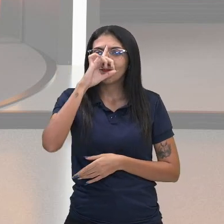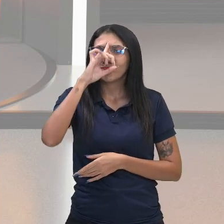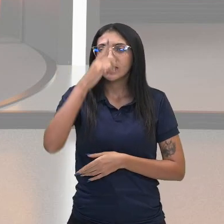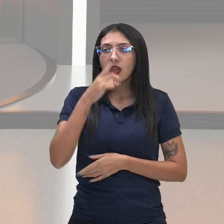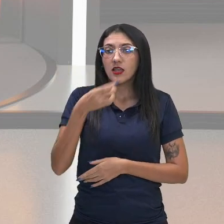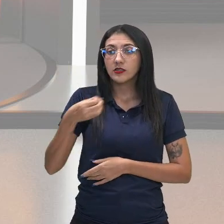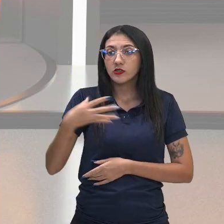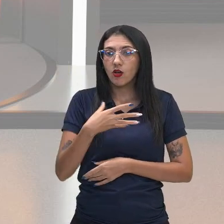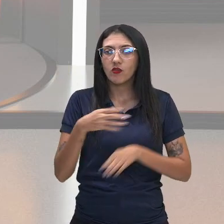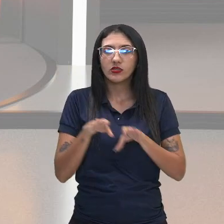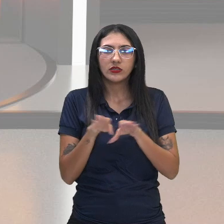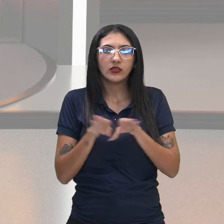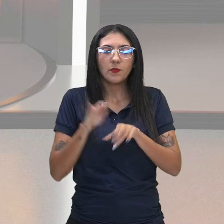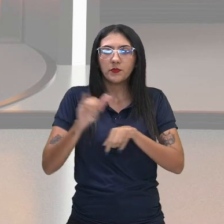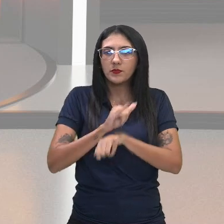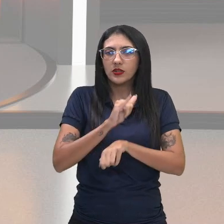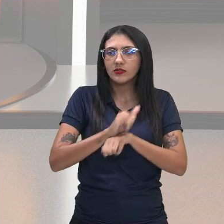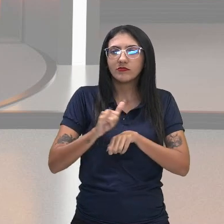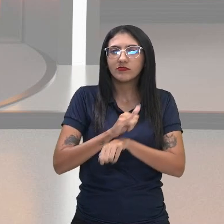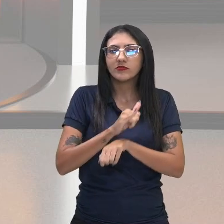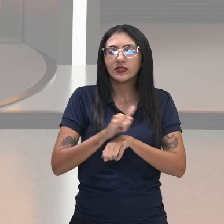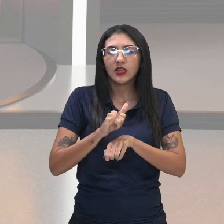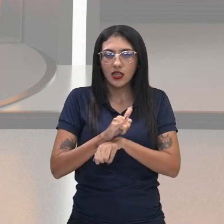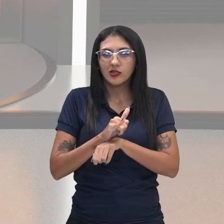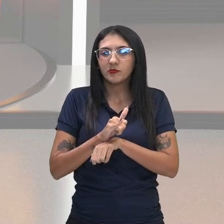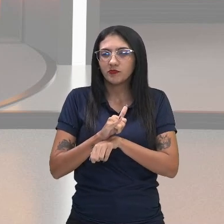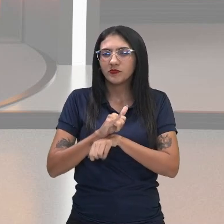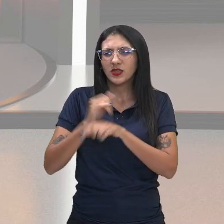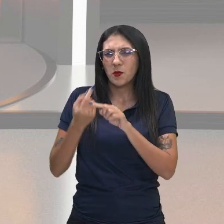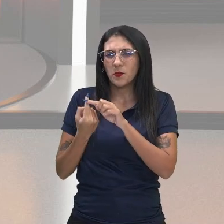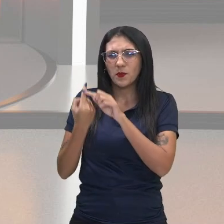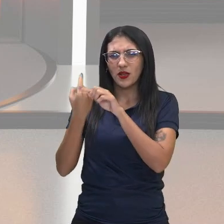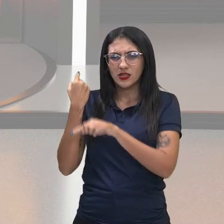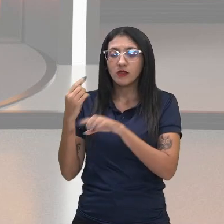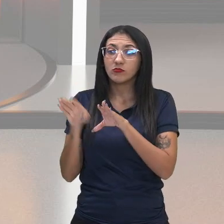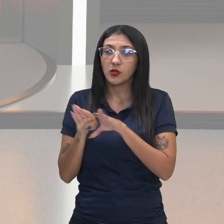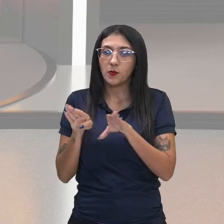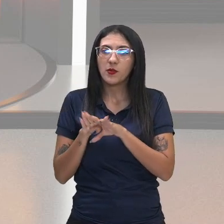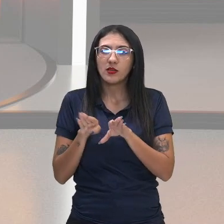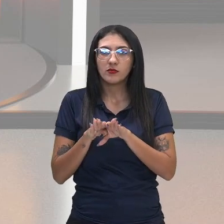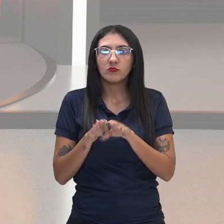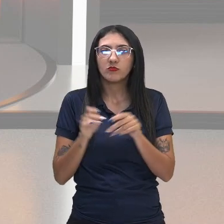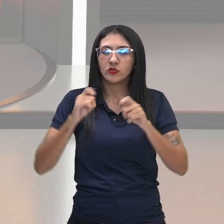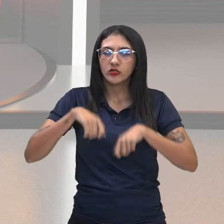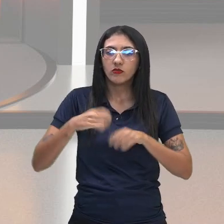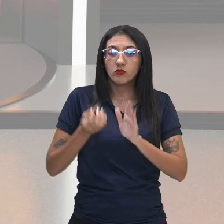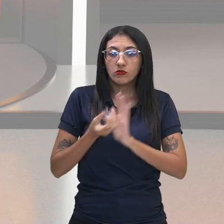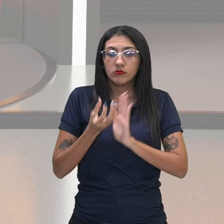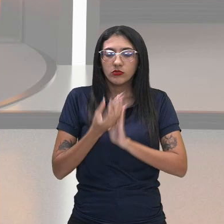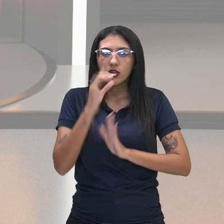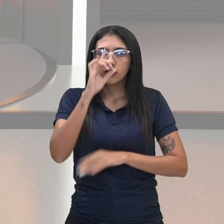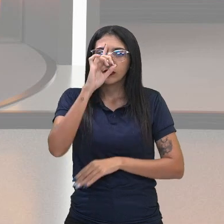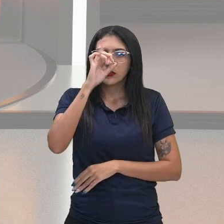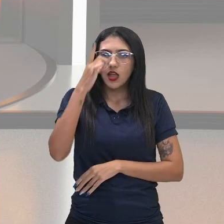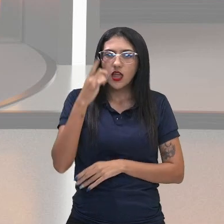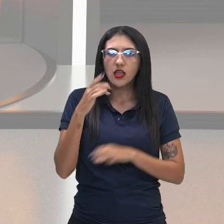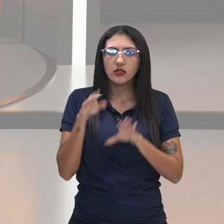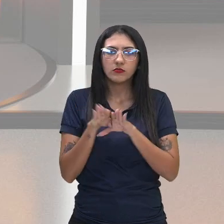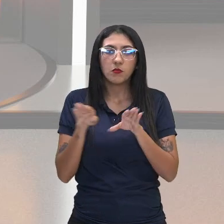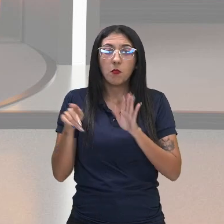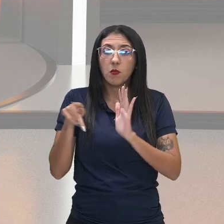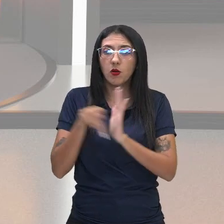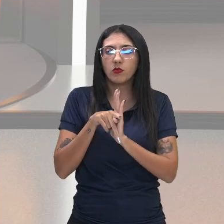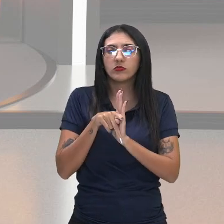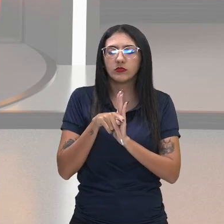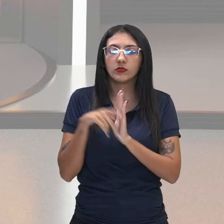melhor, sempre produziu, não é que continuava, mas naquele momento também produziu tecnologia e ciência, tá bom?